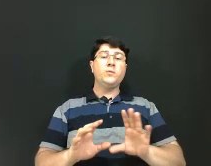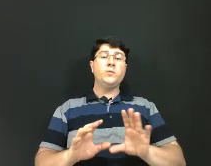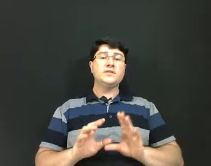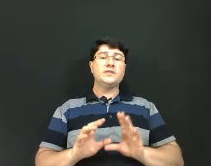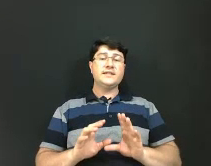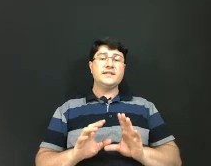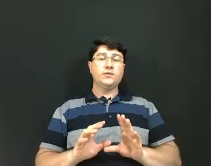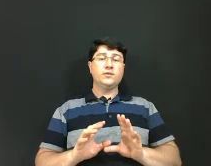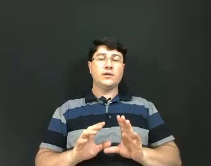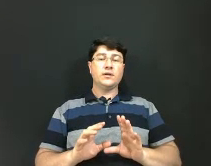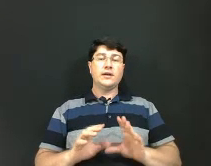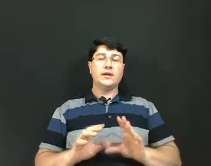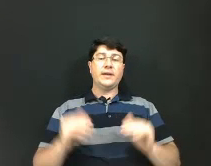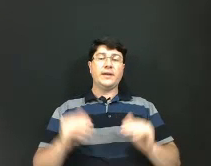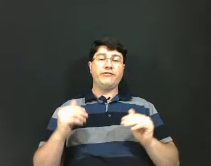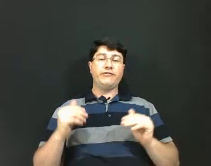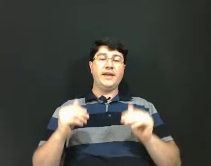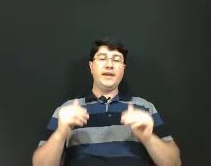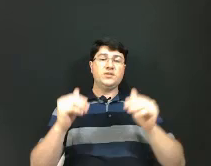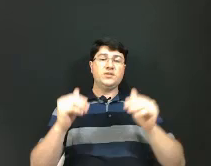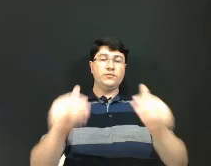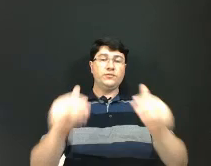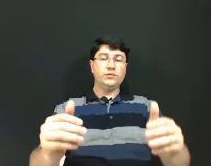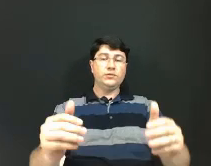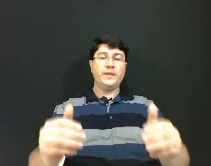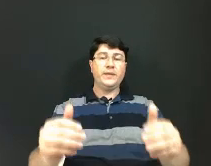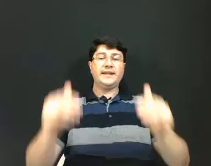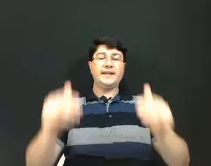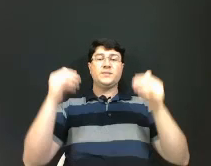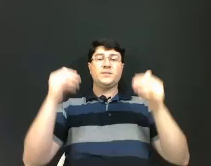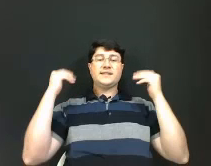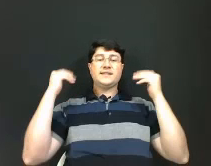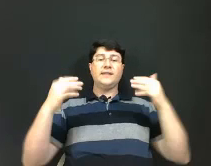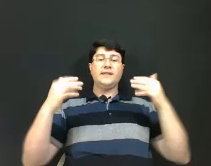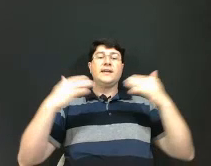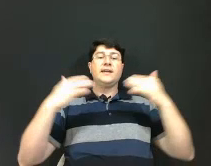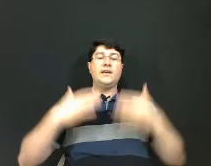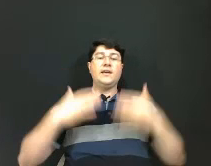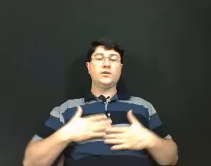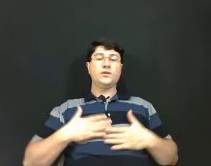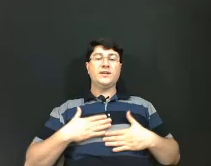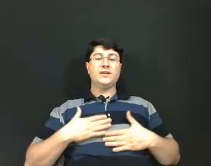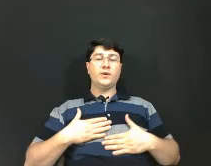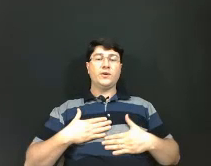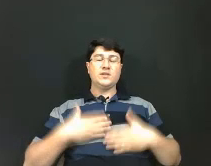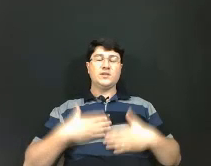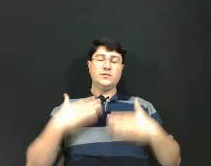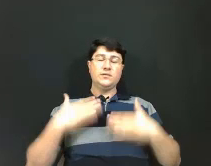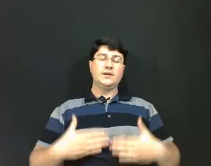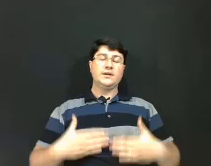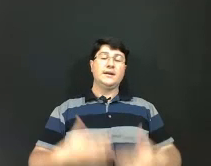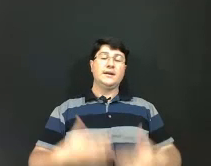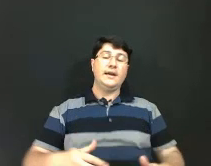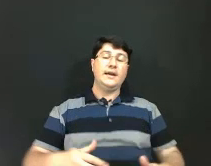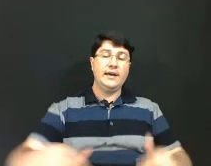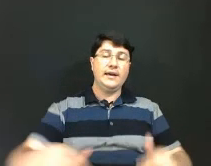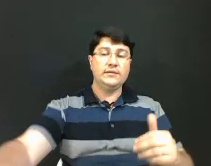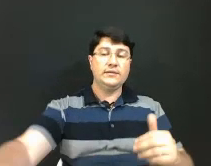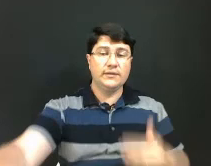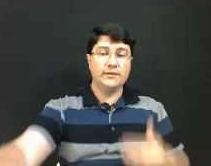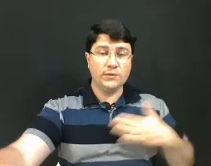ao corpo do sinalizador, para frente, futuro, e para trás, passado, e quanto mais próximo